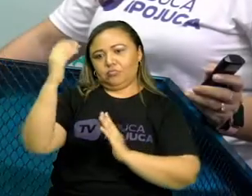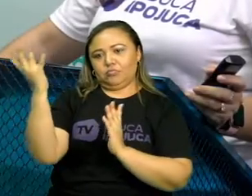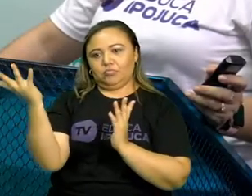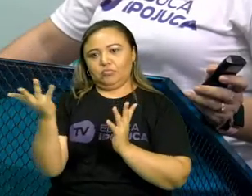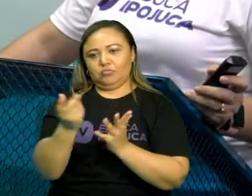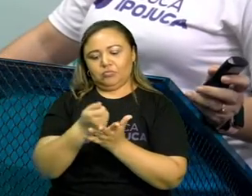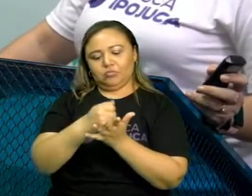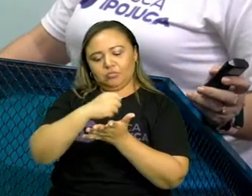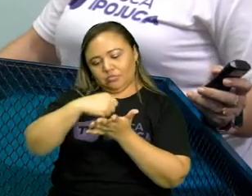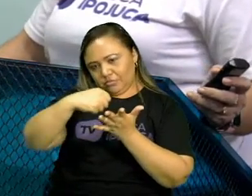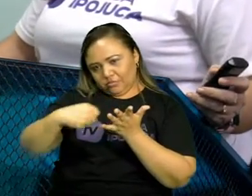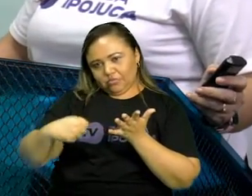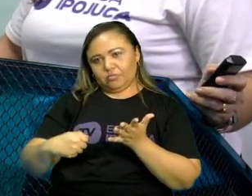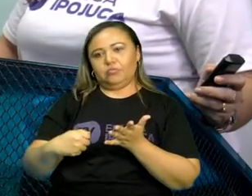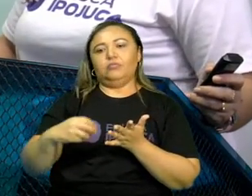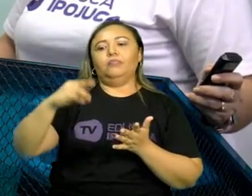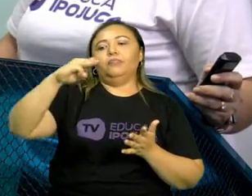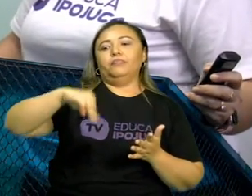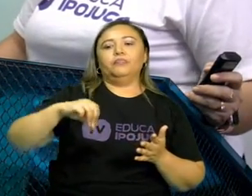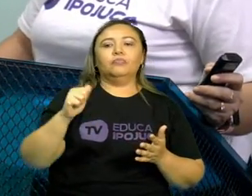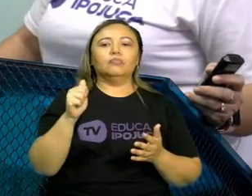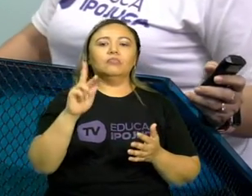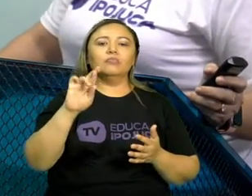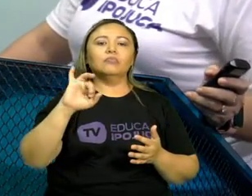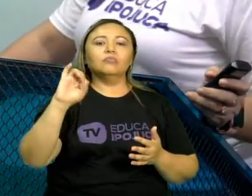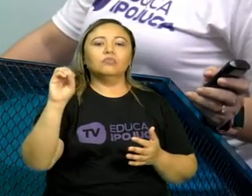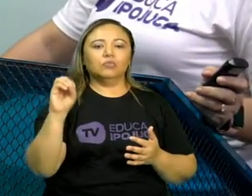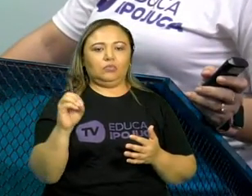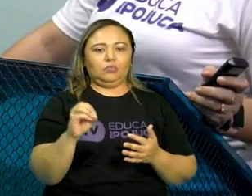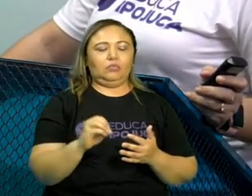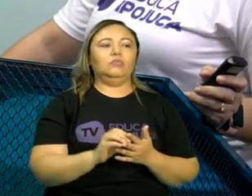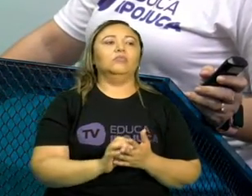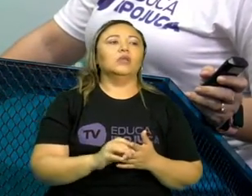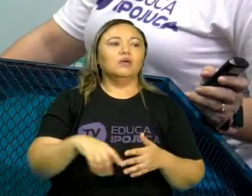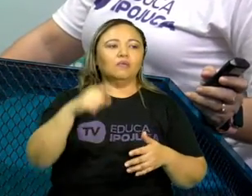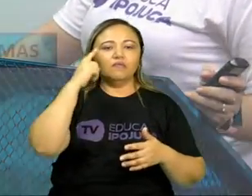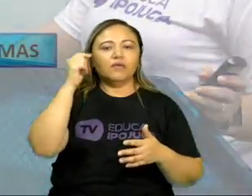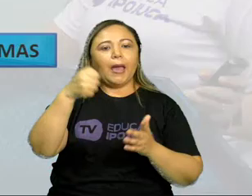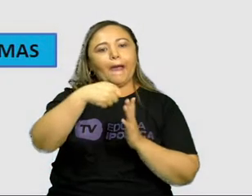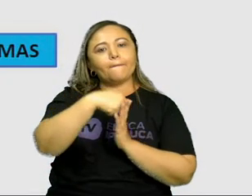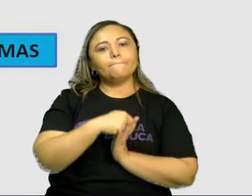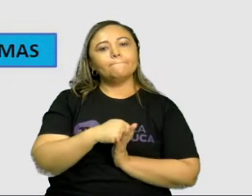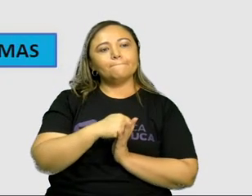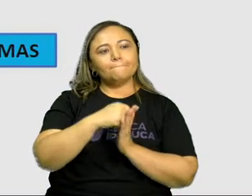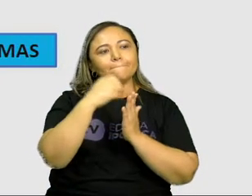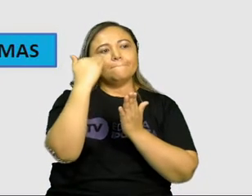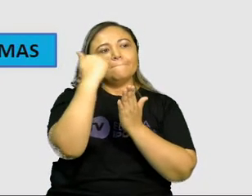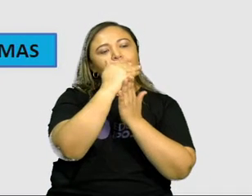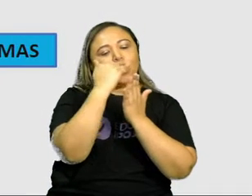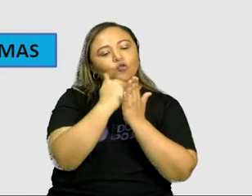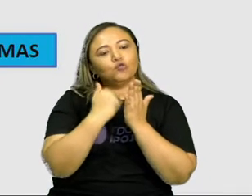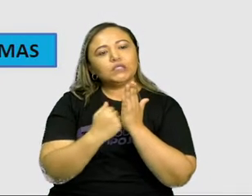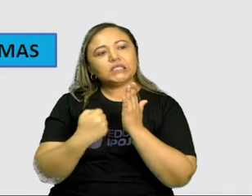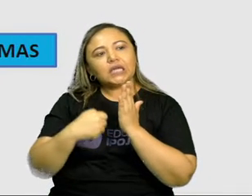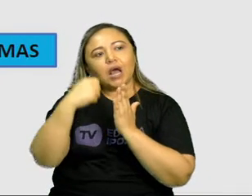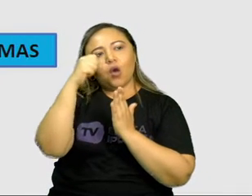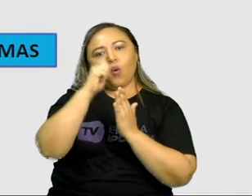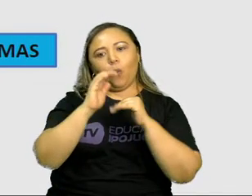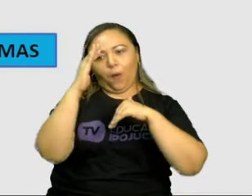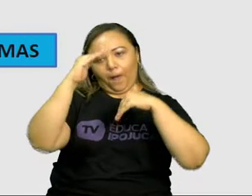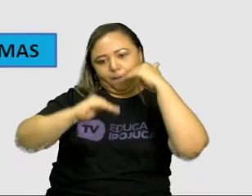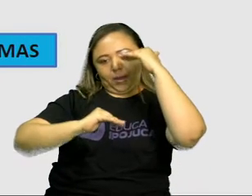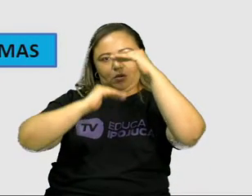um poema. Essa foi muito fácil. Vamos ver a condição de produção. Função social é